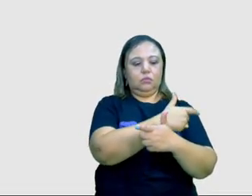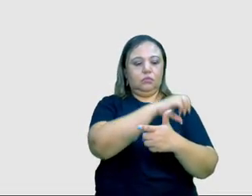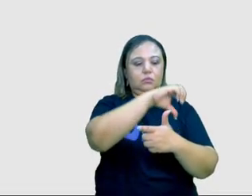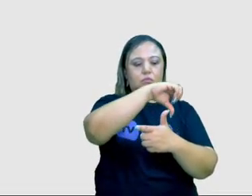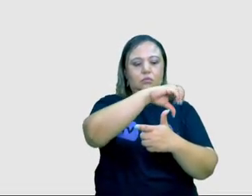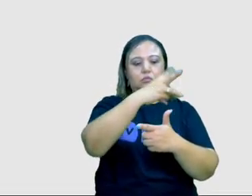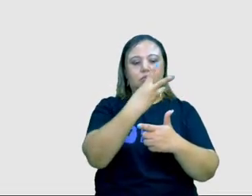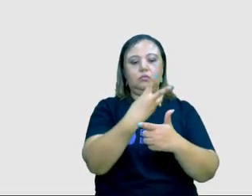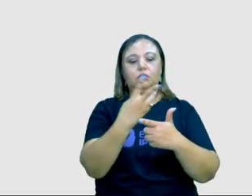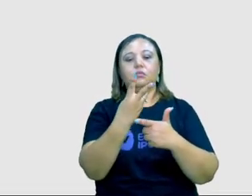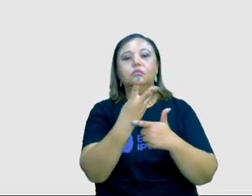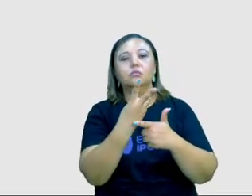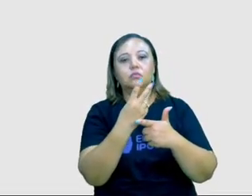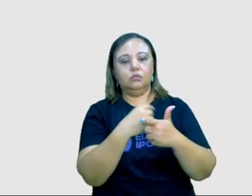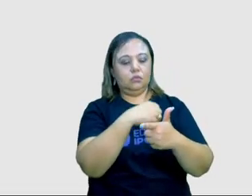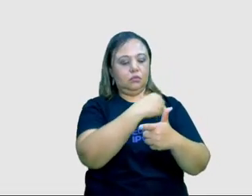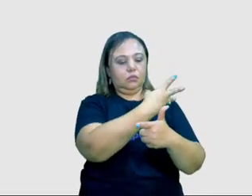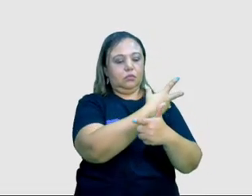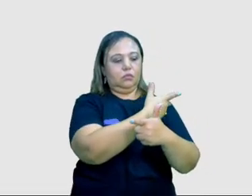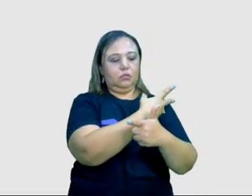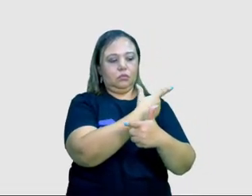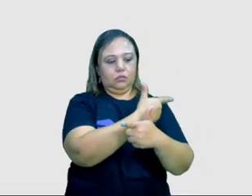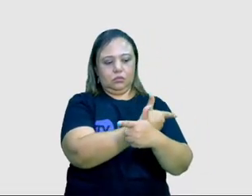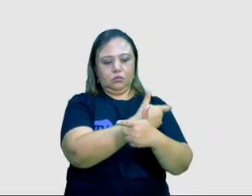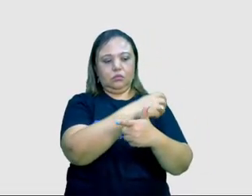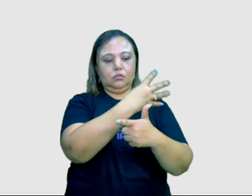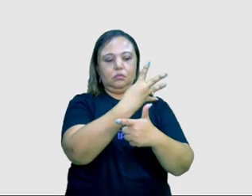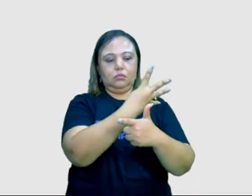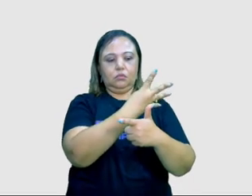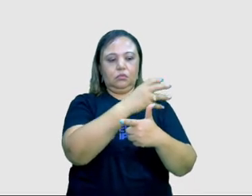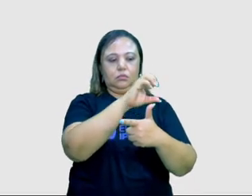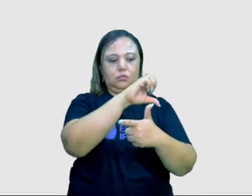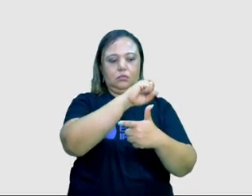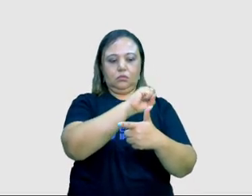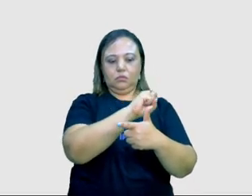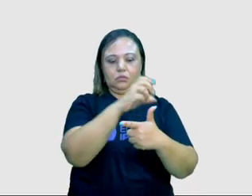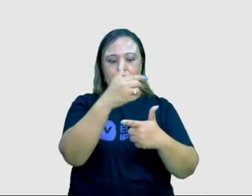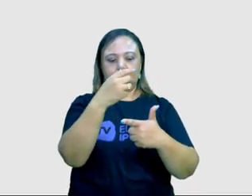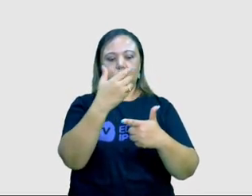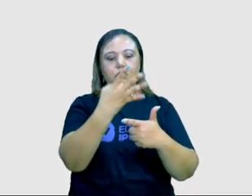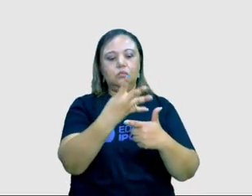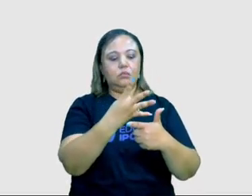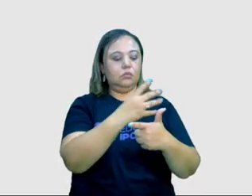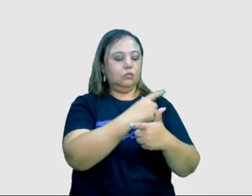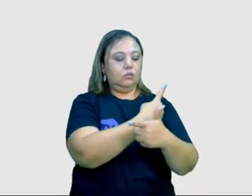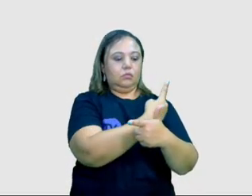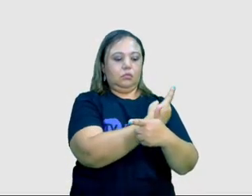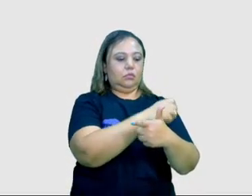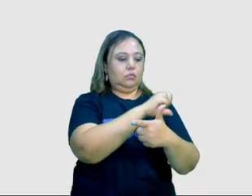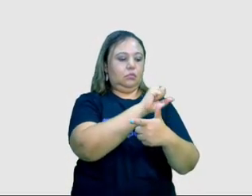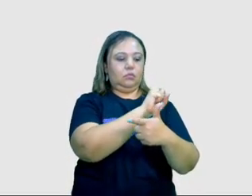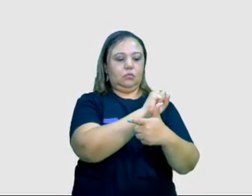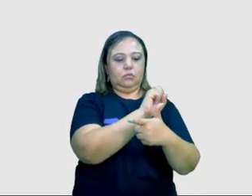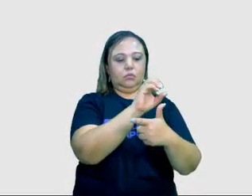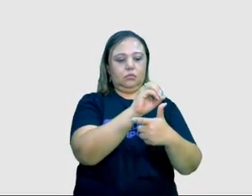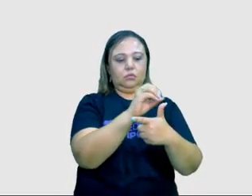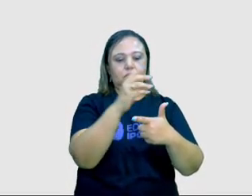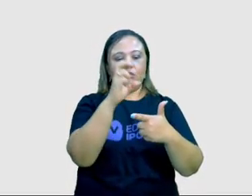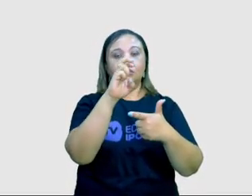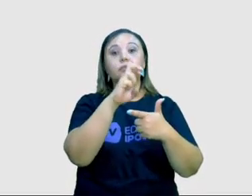293 dividido por 3, 248 dividido por 4 e 180 dividido por